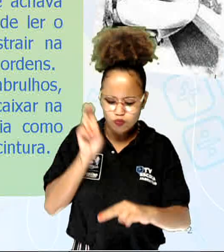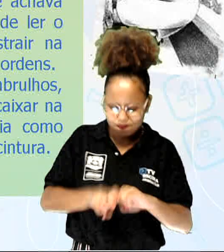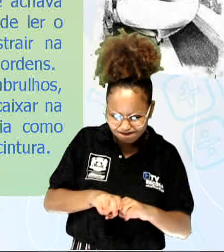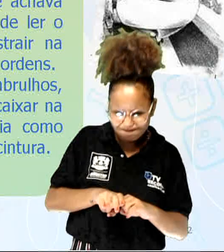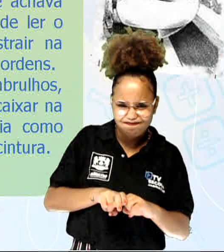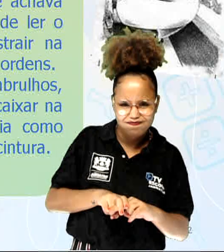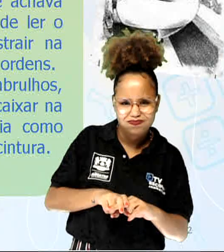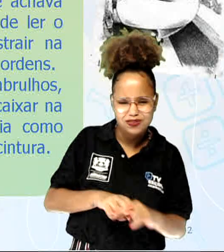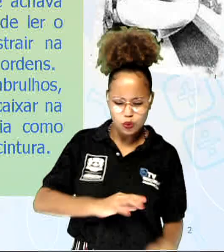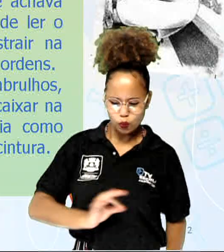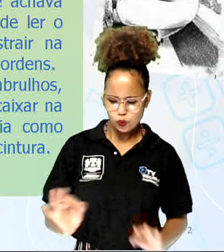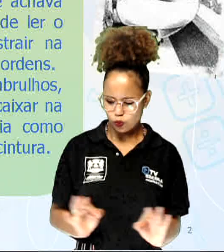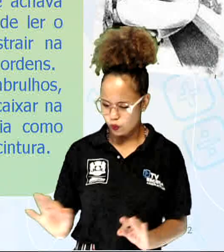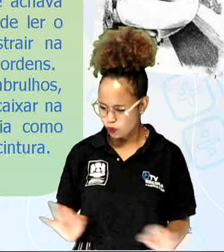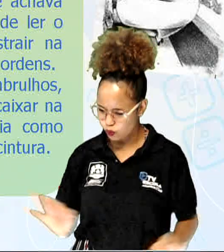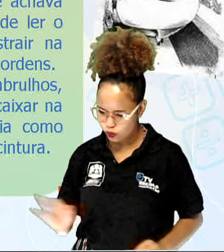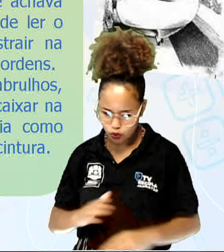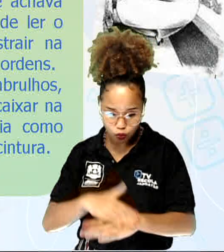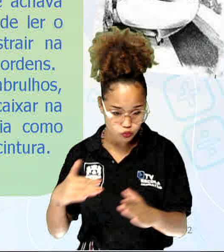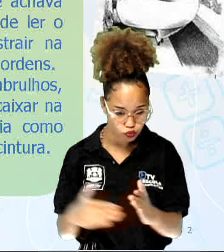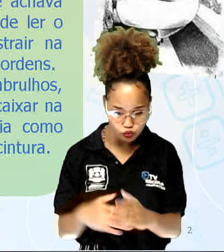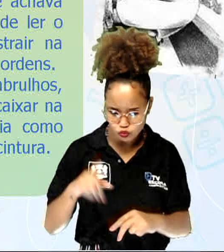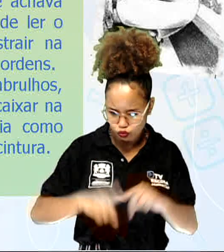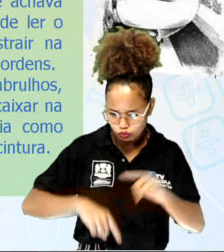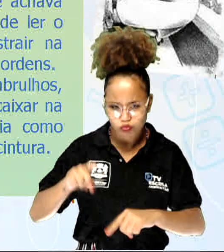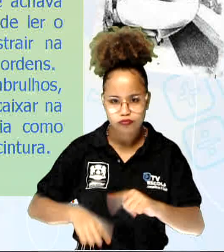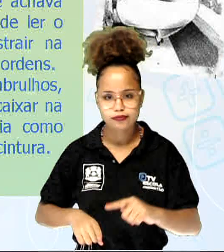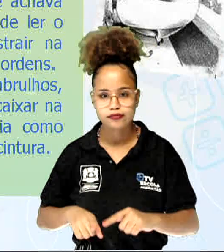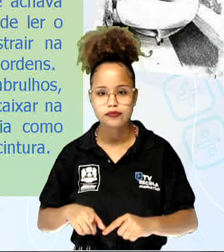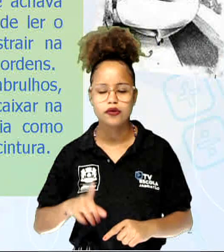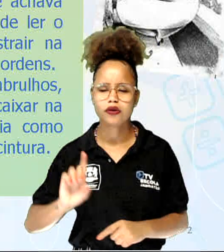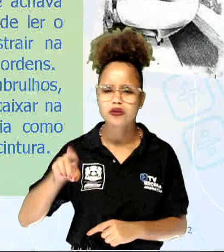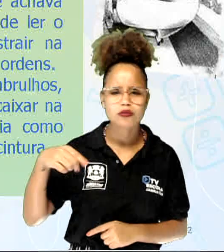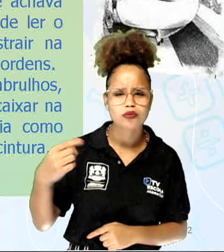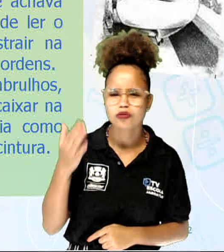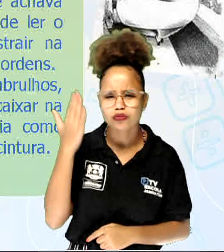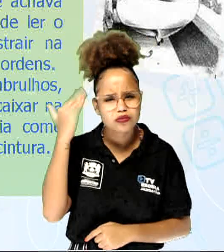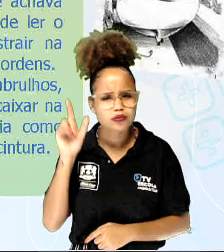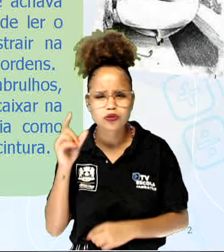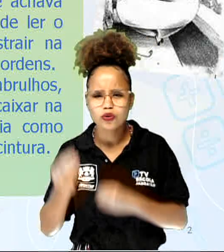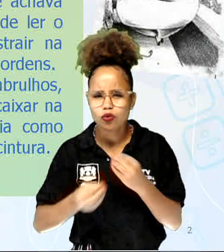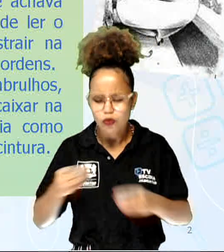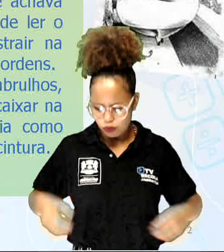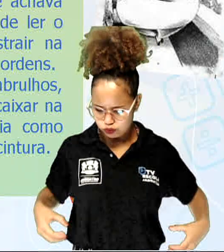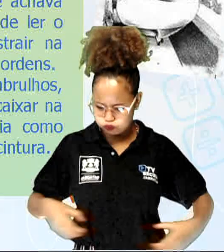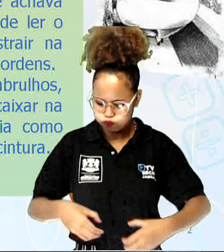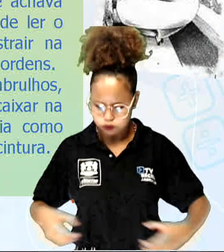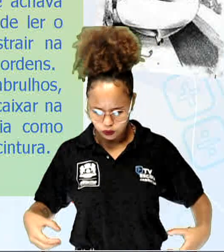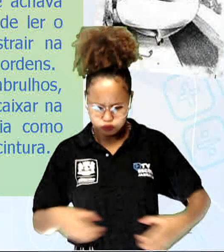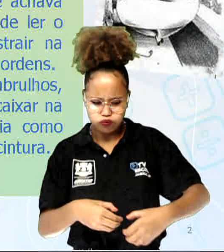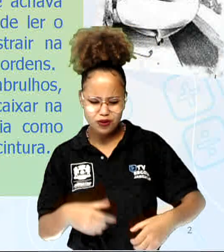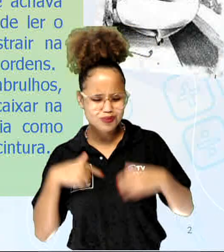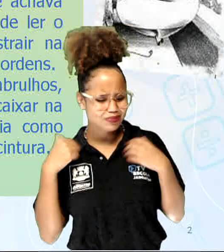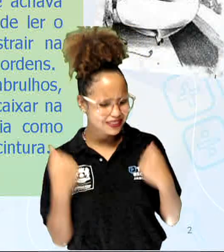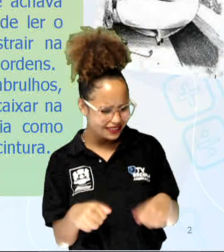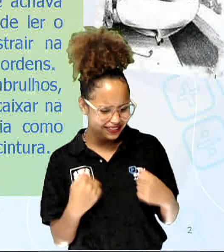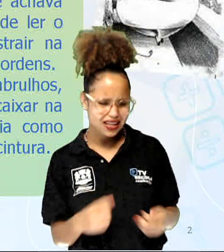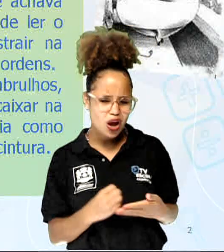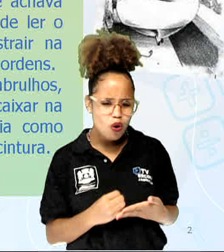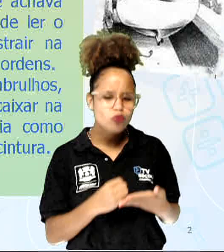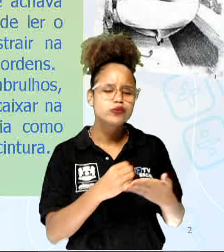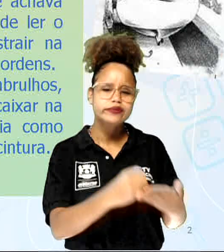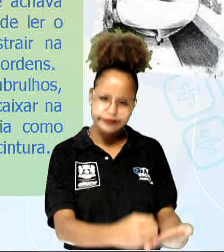e arrumar todos aqueles pacotes. Depois, não sabia como amarrar o cinto e eu tive que realizar